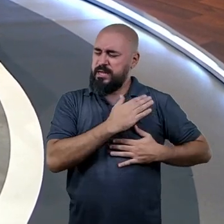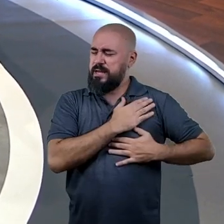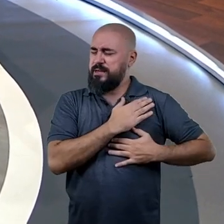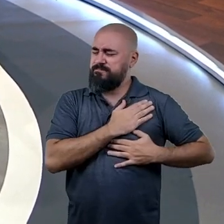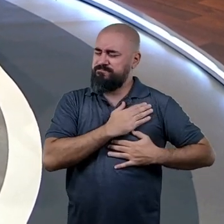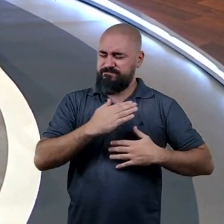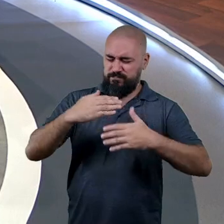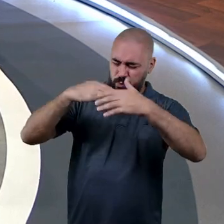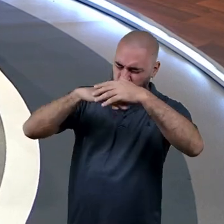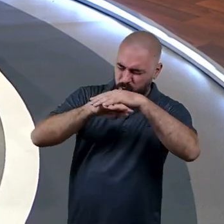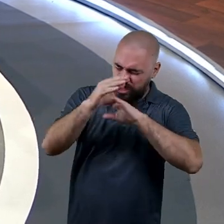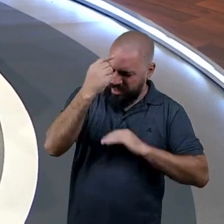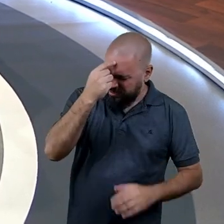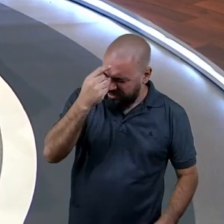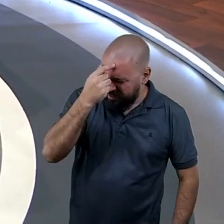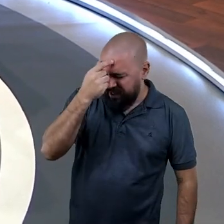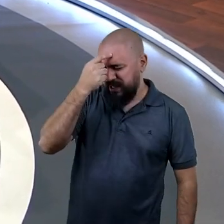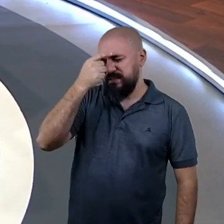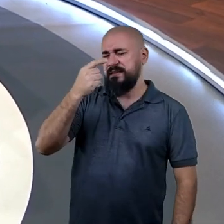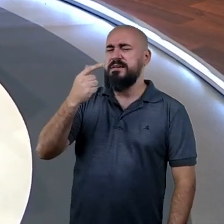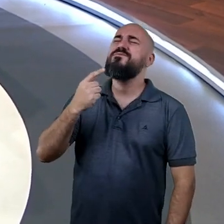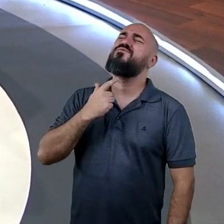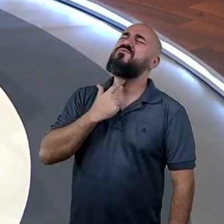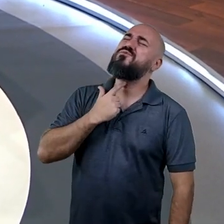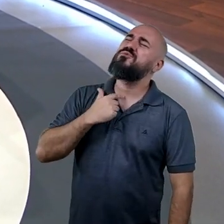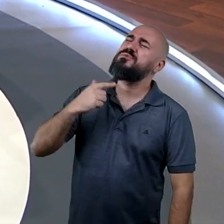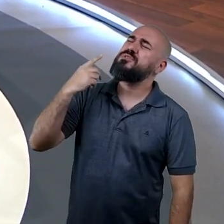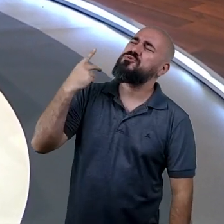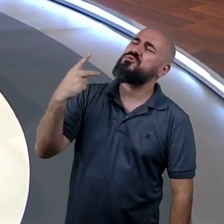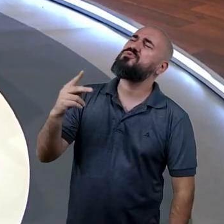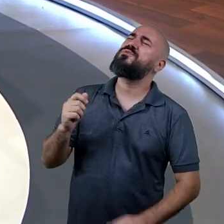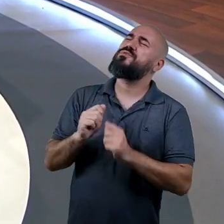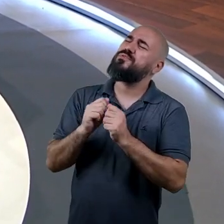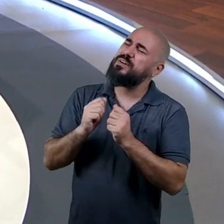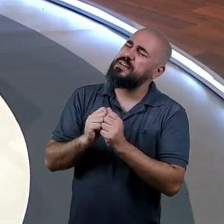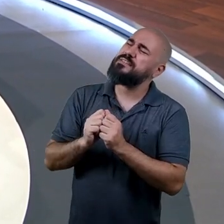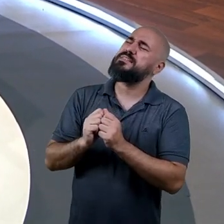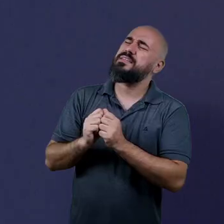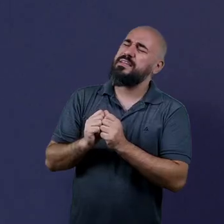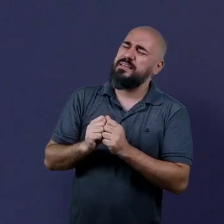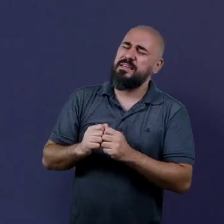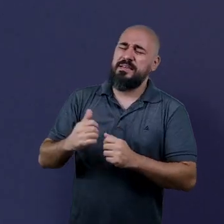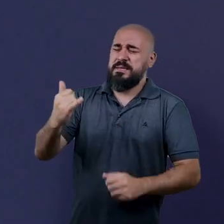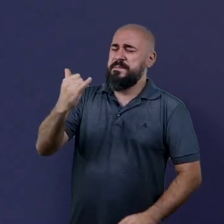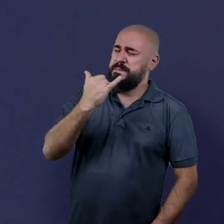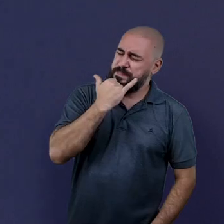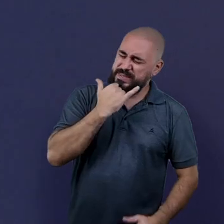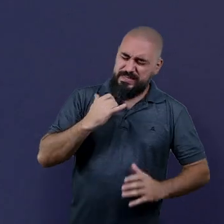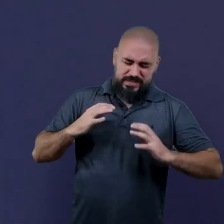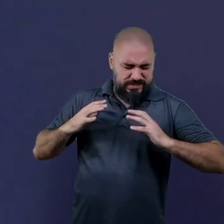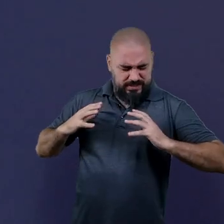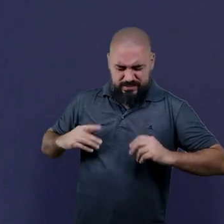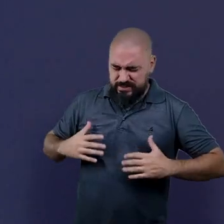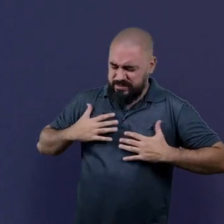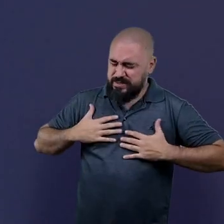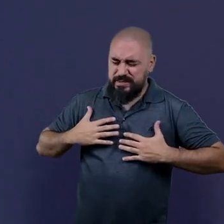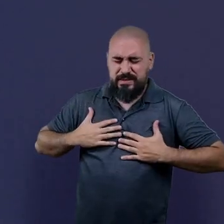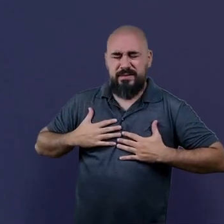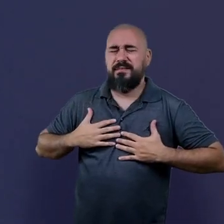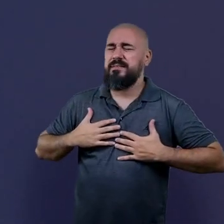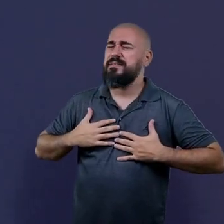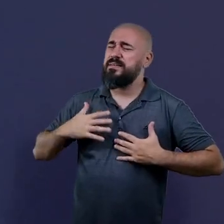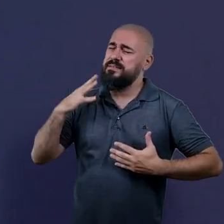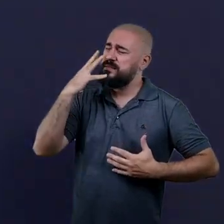vivermos de acordo com a Tua vontade, para termos os nossos pecados perdoados, para sermos resgatados por Jesus quando